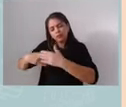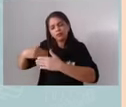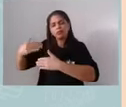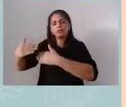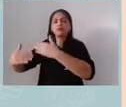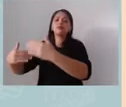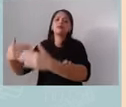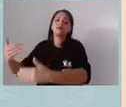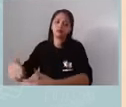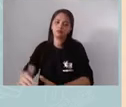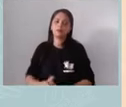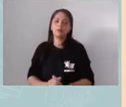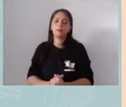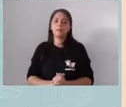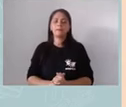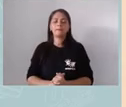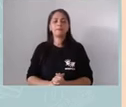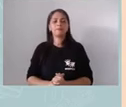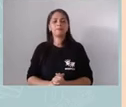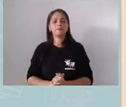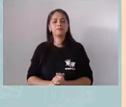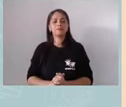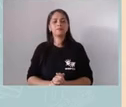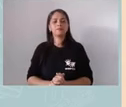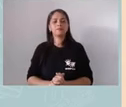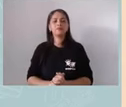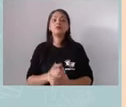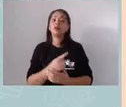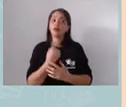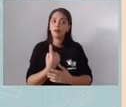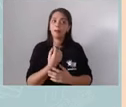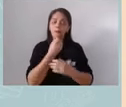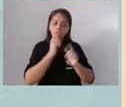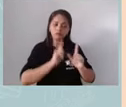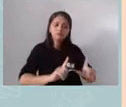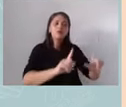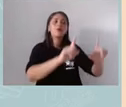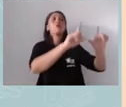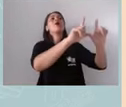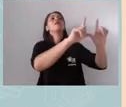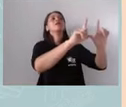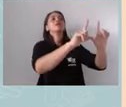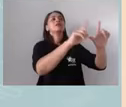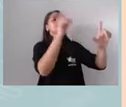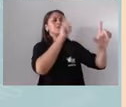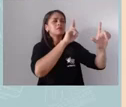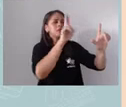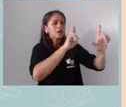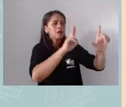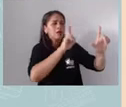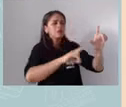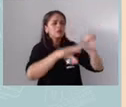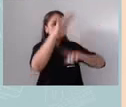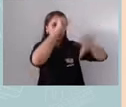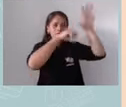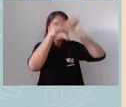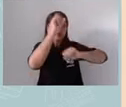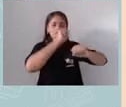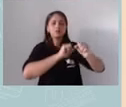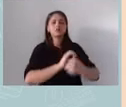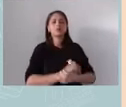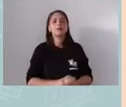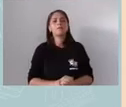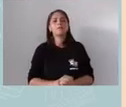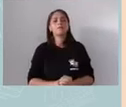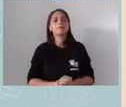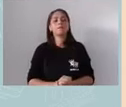ok? E aí, façam um quadrinho para facilitar aí os estudos de vocês. É a dica que eu dou, beleza? Então,